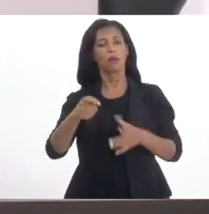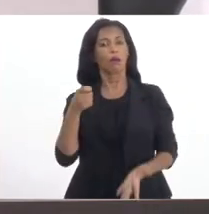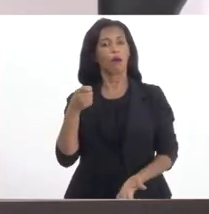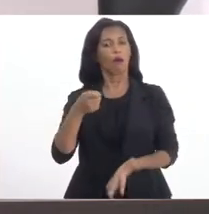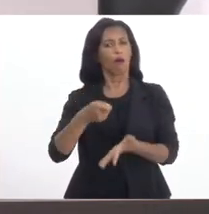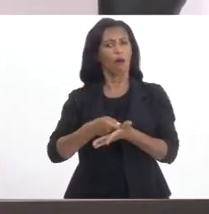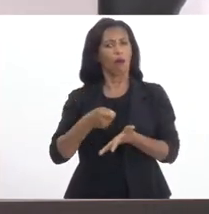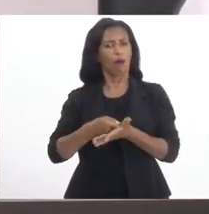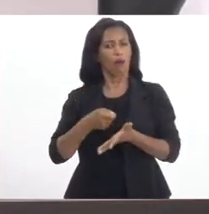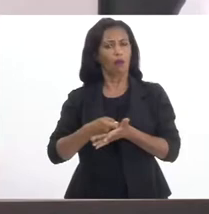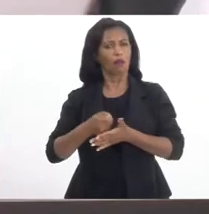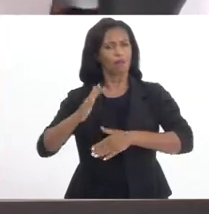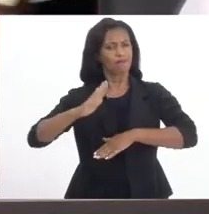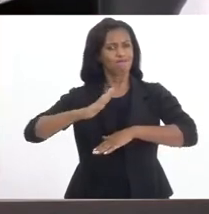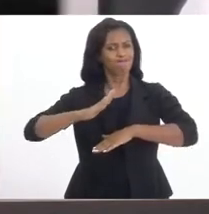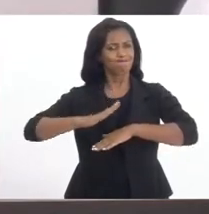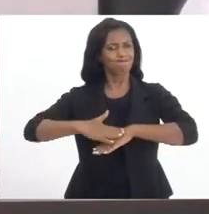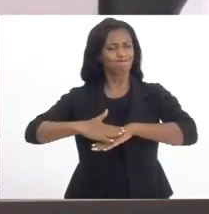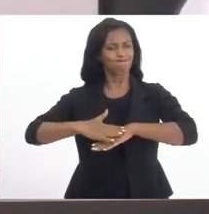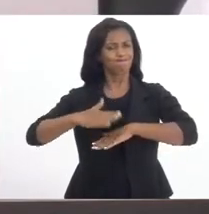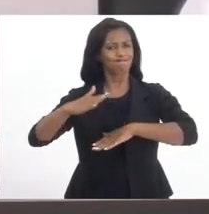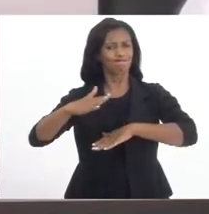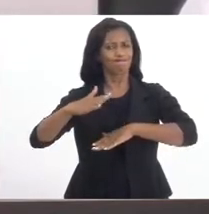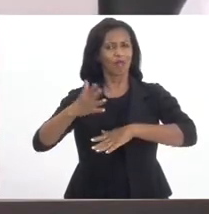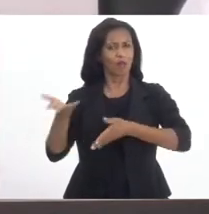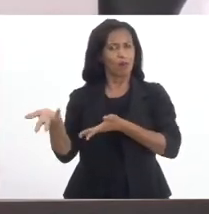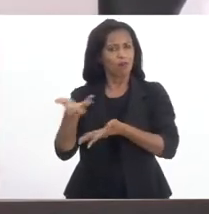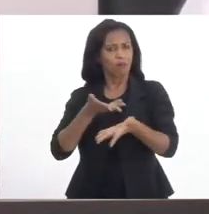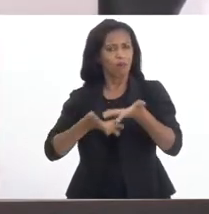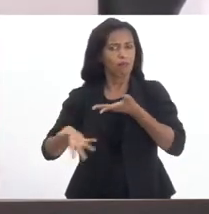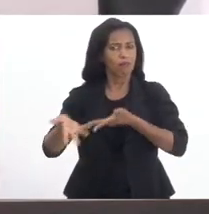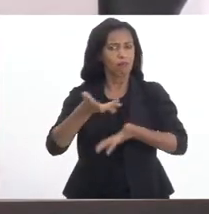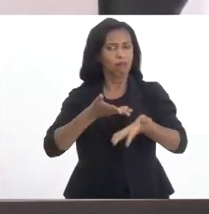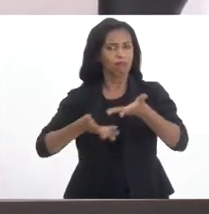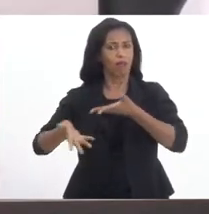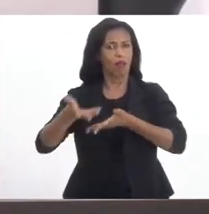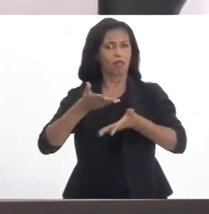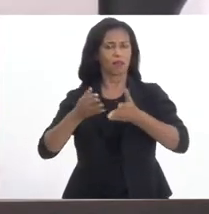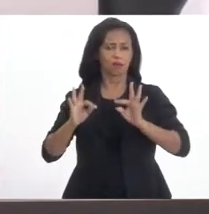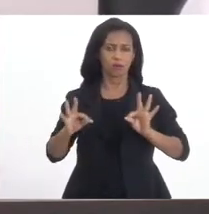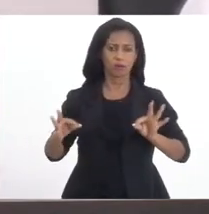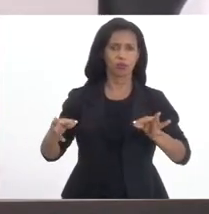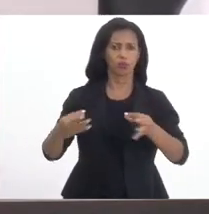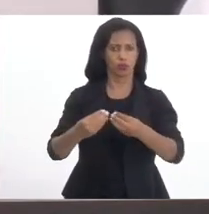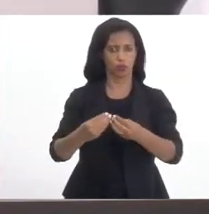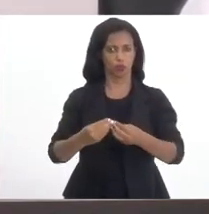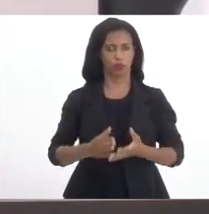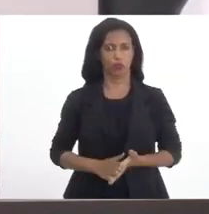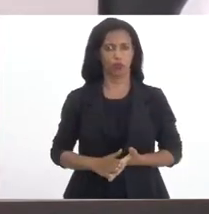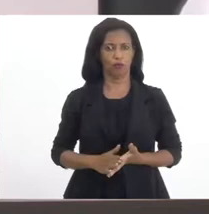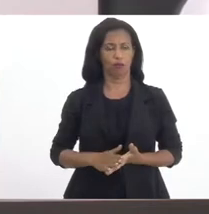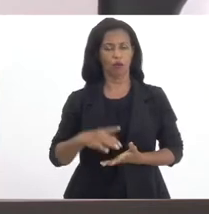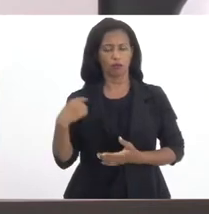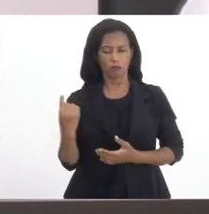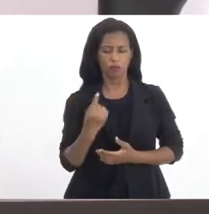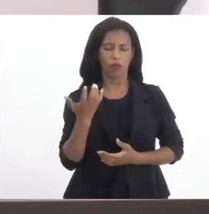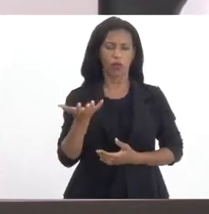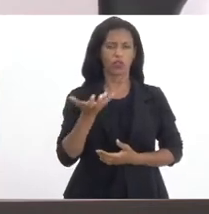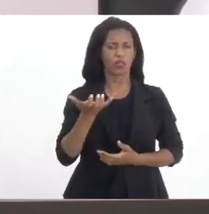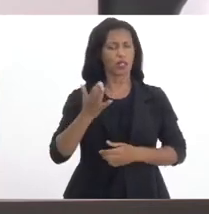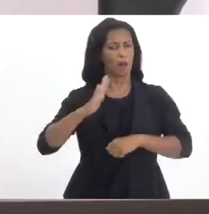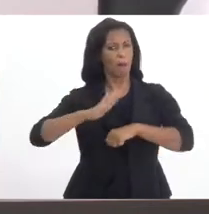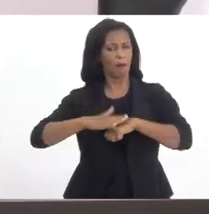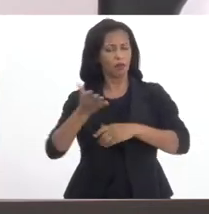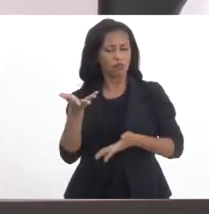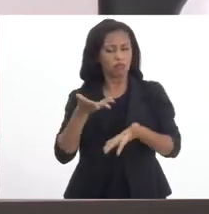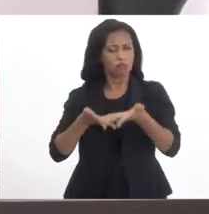a maior pluralidade possível de participação de atores sociais. A gente quer que esse debate seja o mais